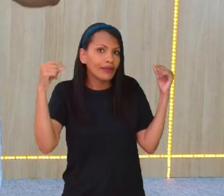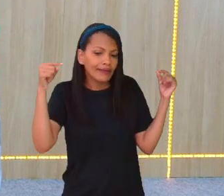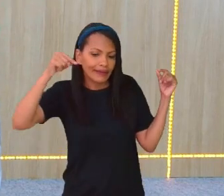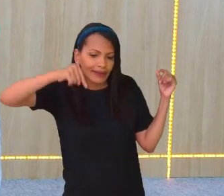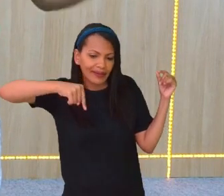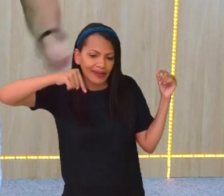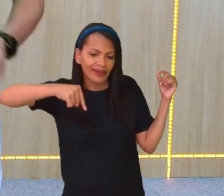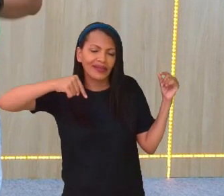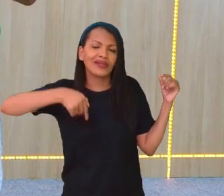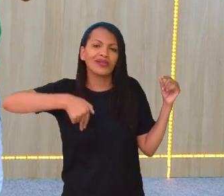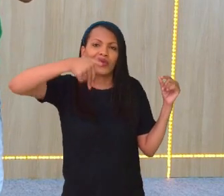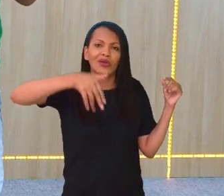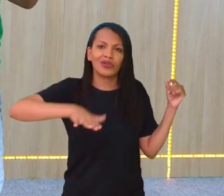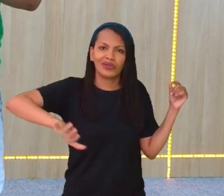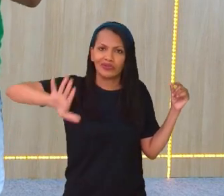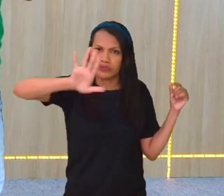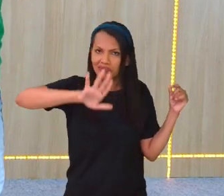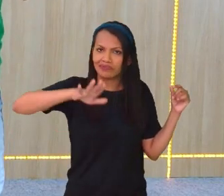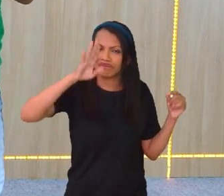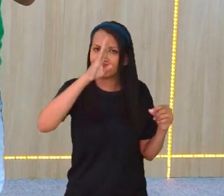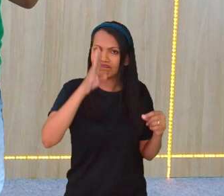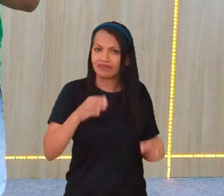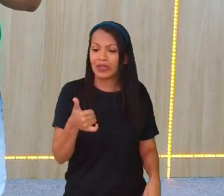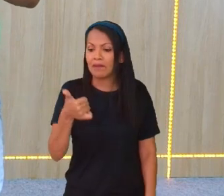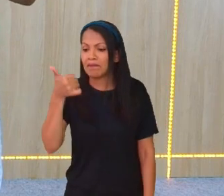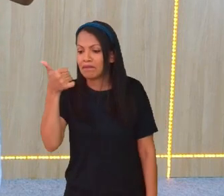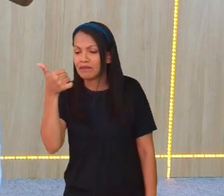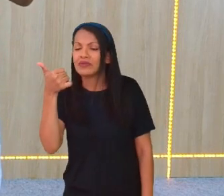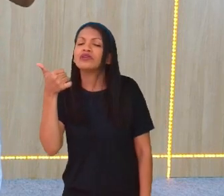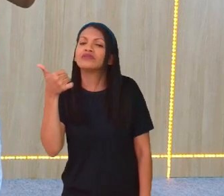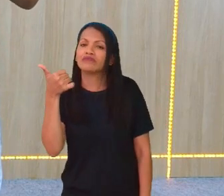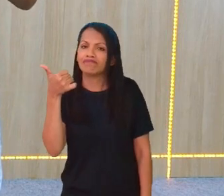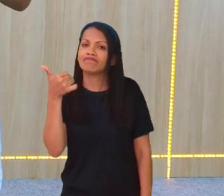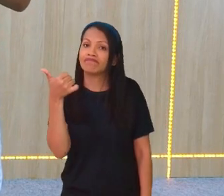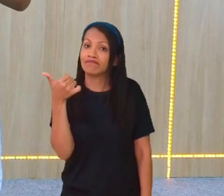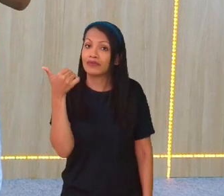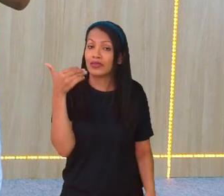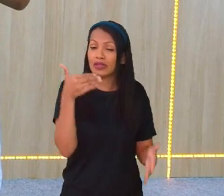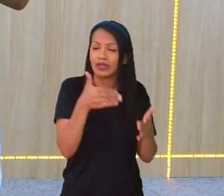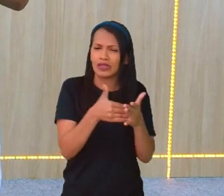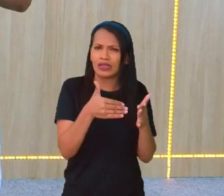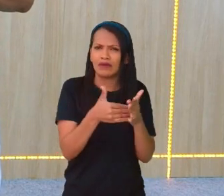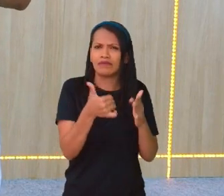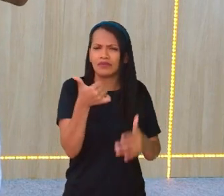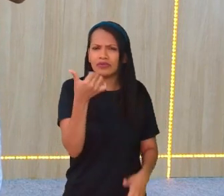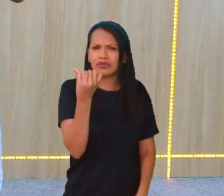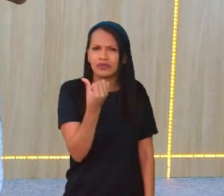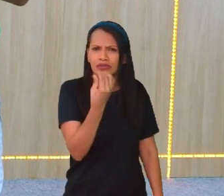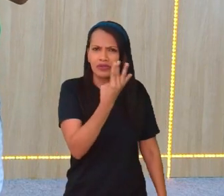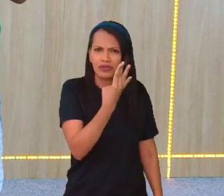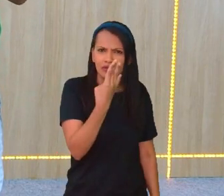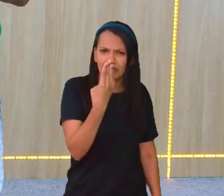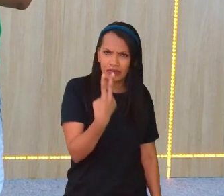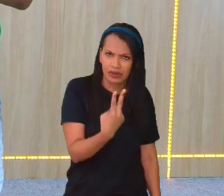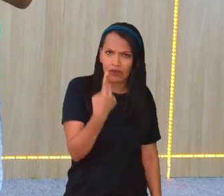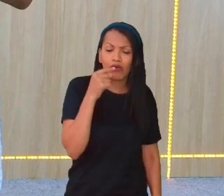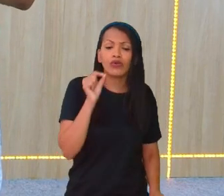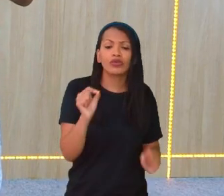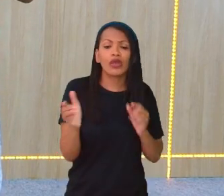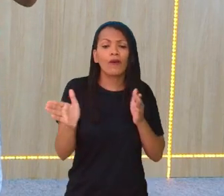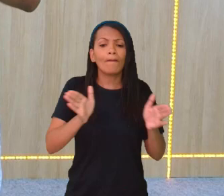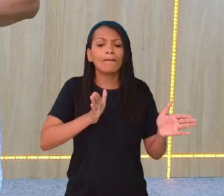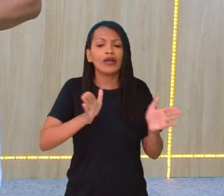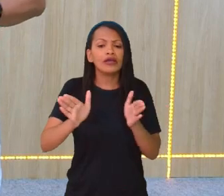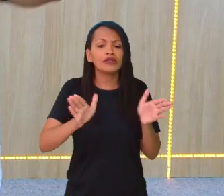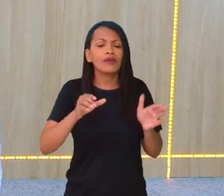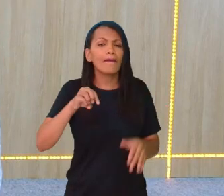Porém, nesse período, apenas de 1637 a 1642, muito pouco tempo, que é o período de Maurício de Nassau, e